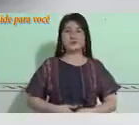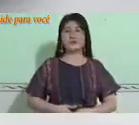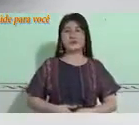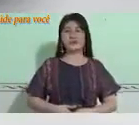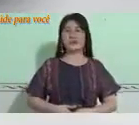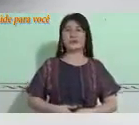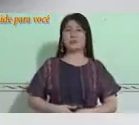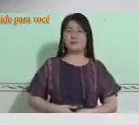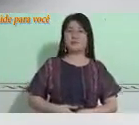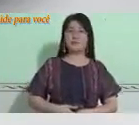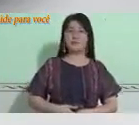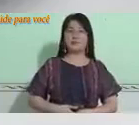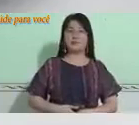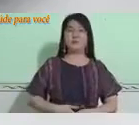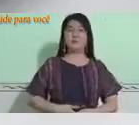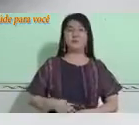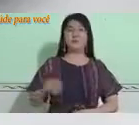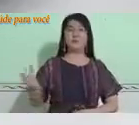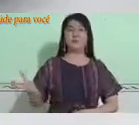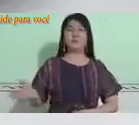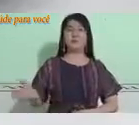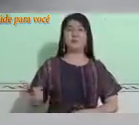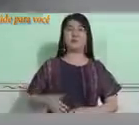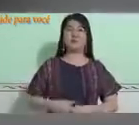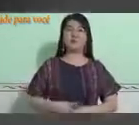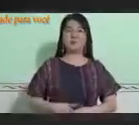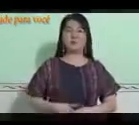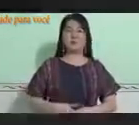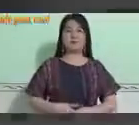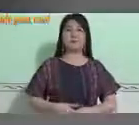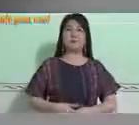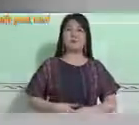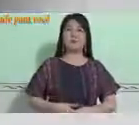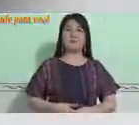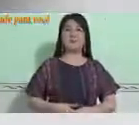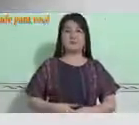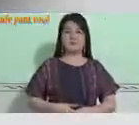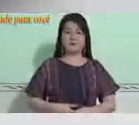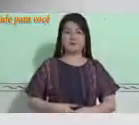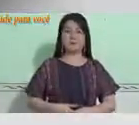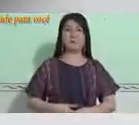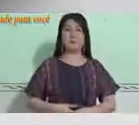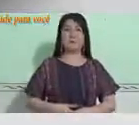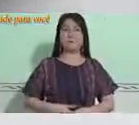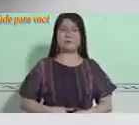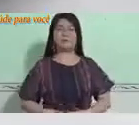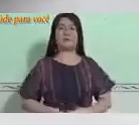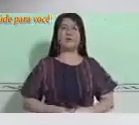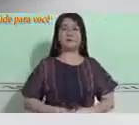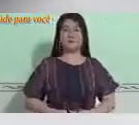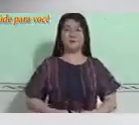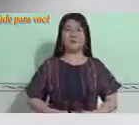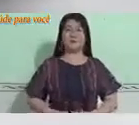Como funciona o minoxidil? Ainda não se sabe ao certo qual o mecanismo de ação do